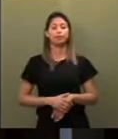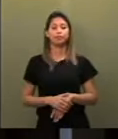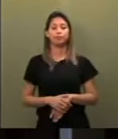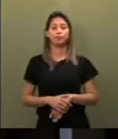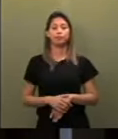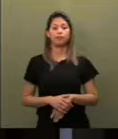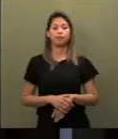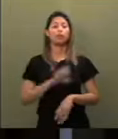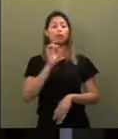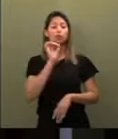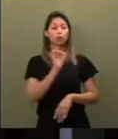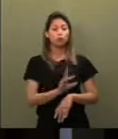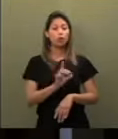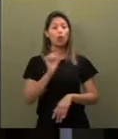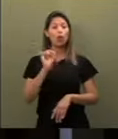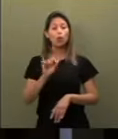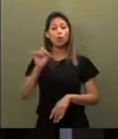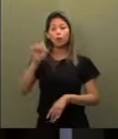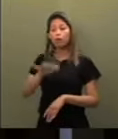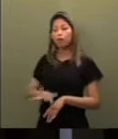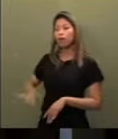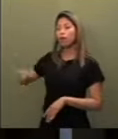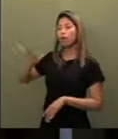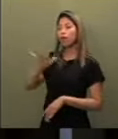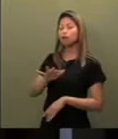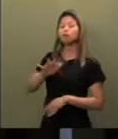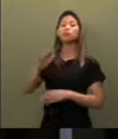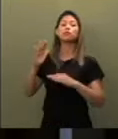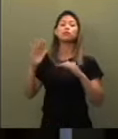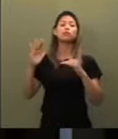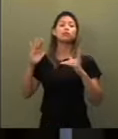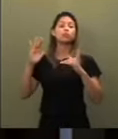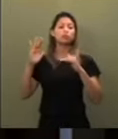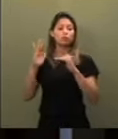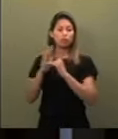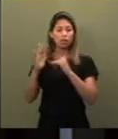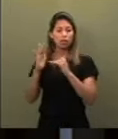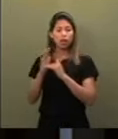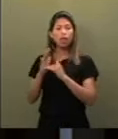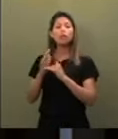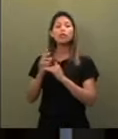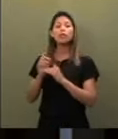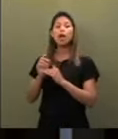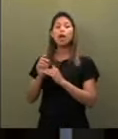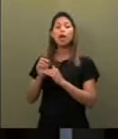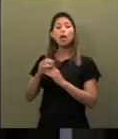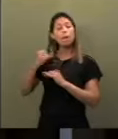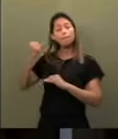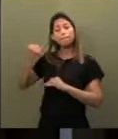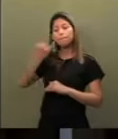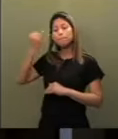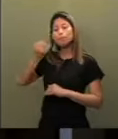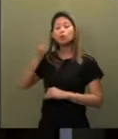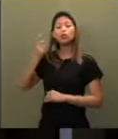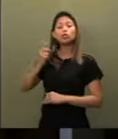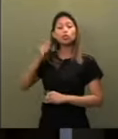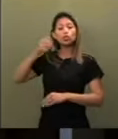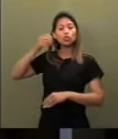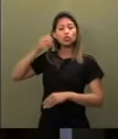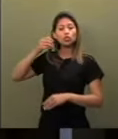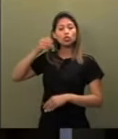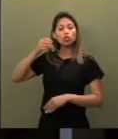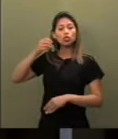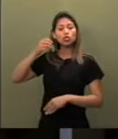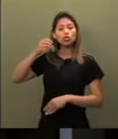apenas ao Senado da República a importante prerrogativa de aprovar e de